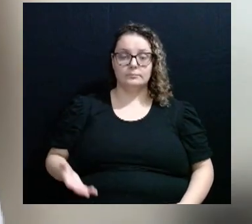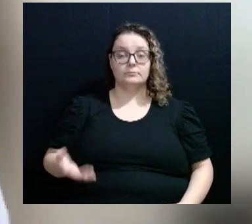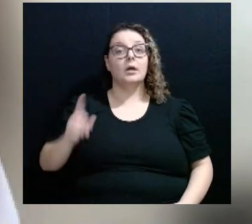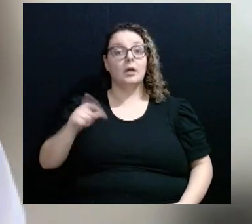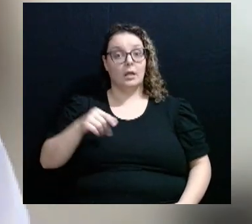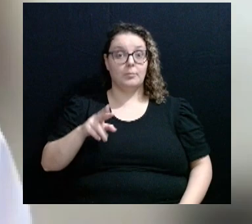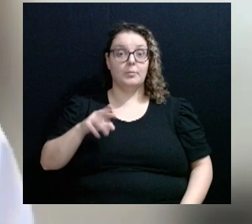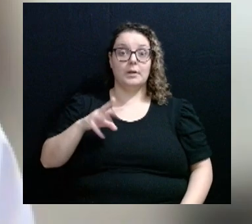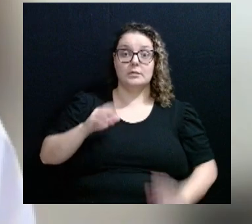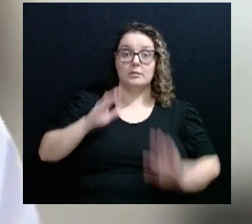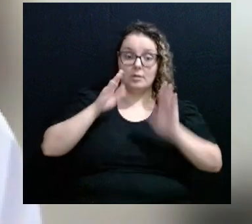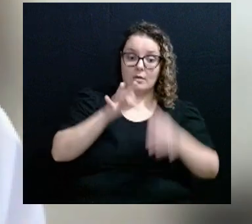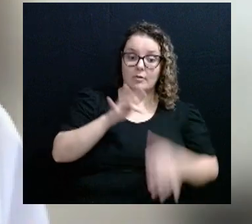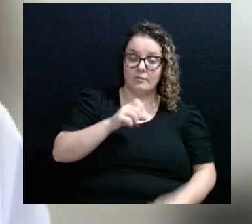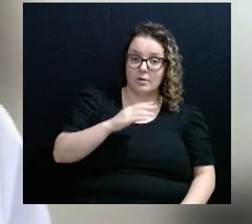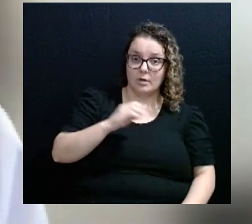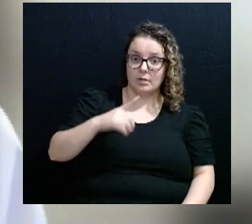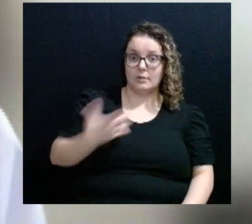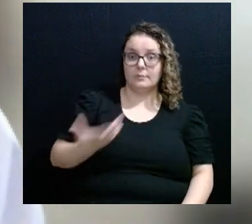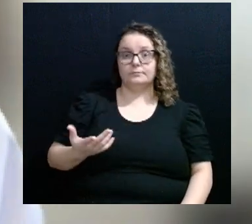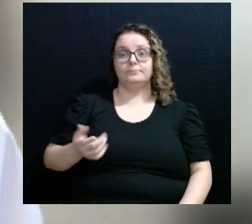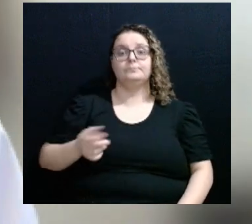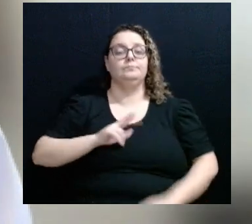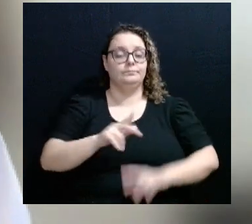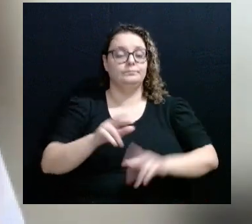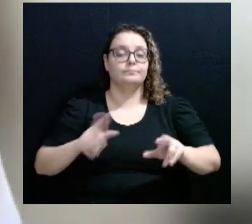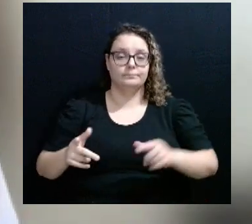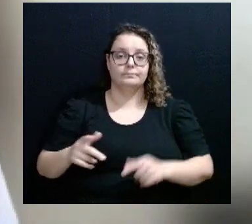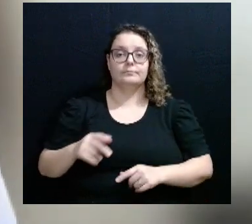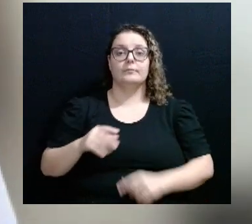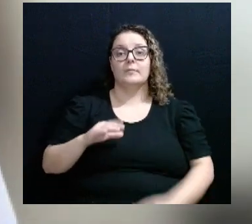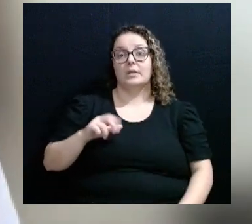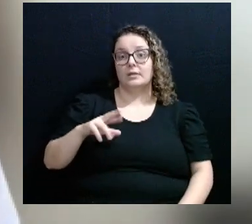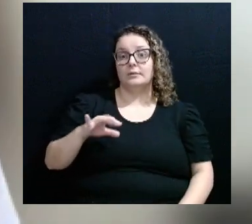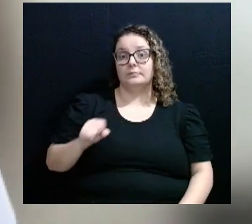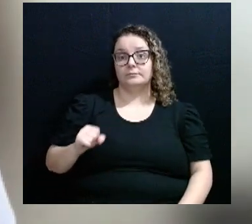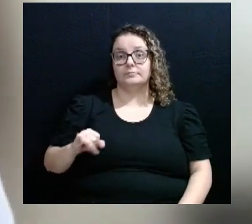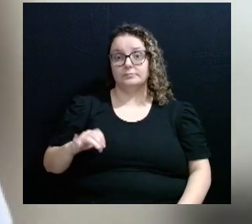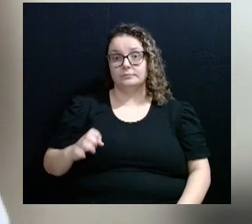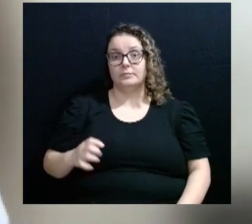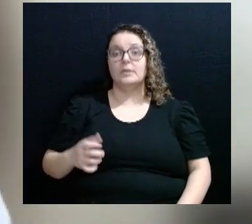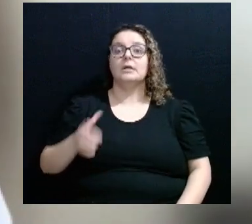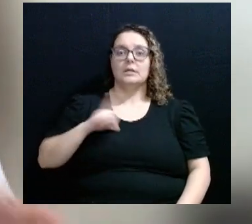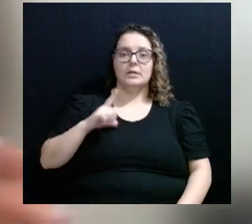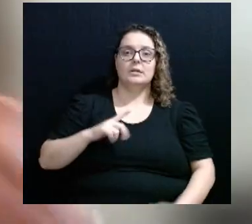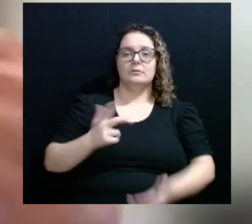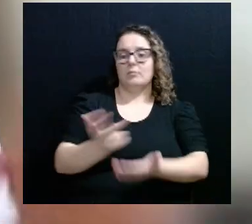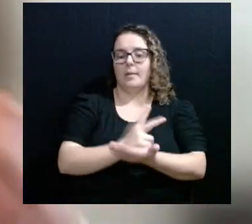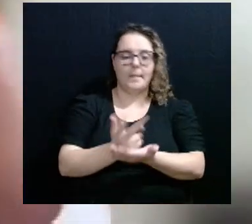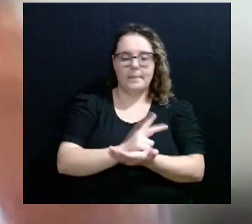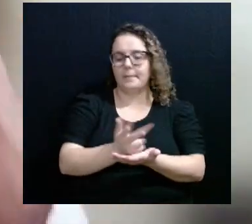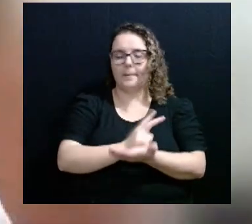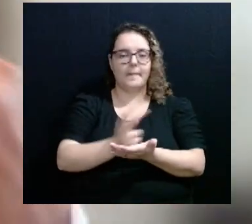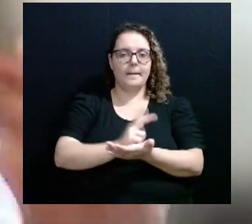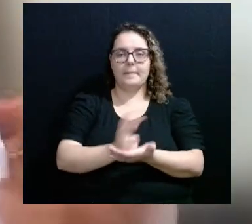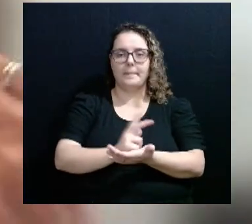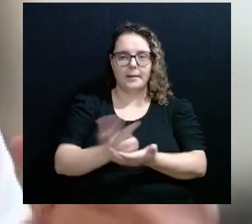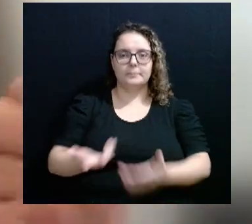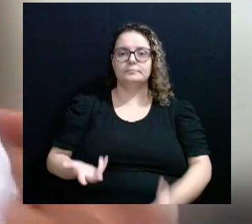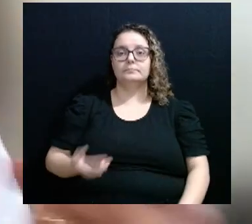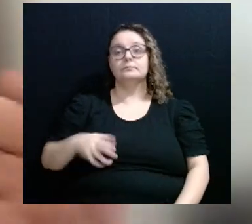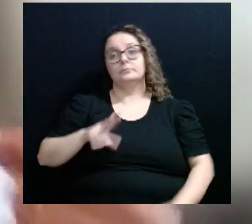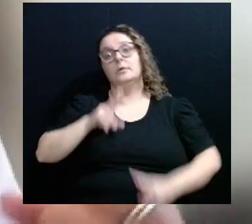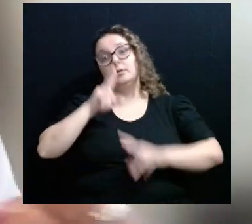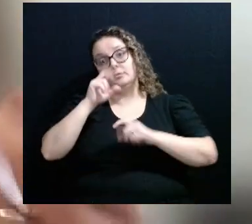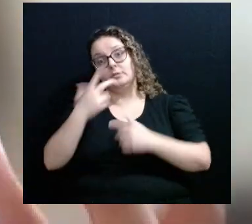mão, né? Então, essa é uma crise focal. Essas são diferentes tipos de crise. E essa que tem essa